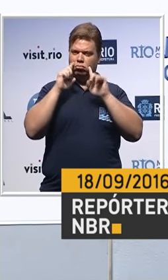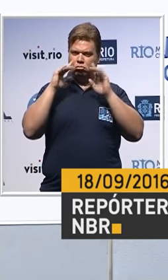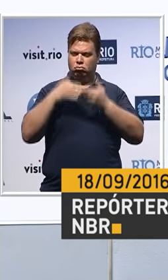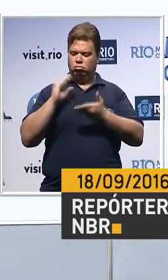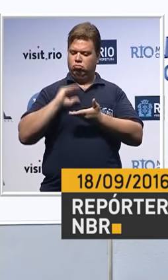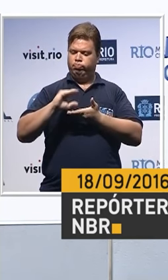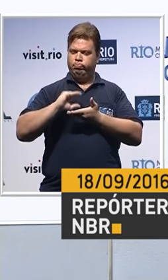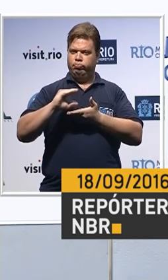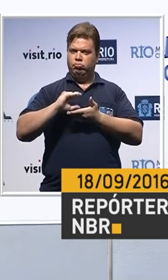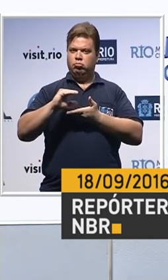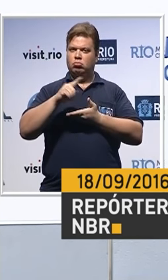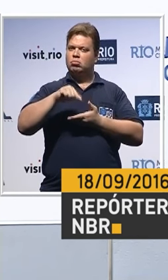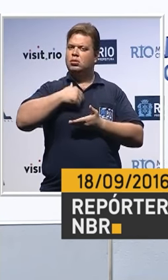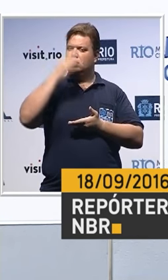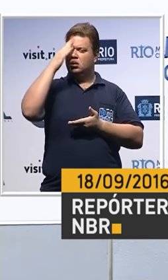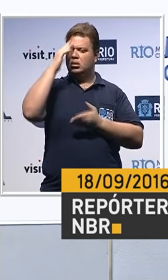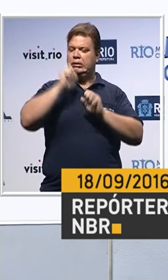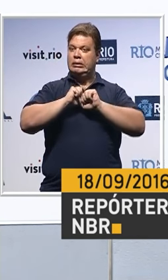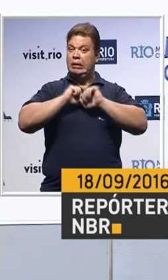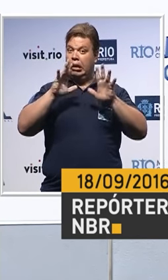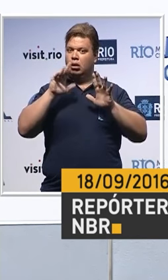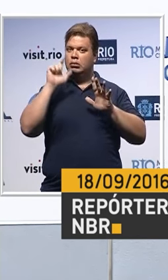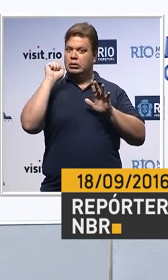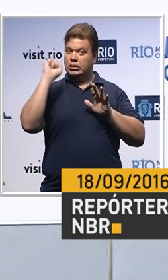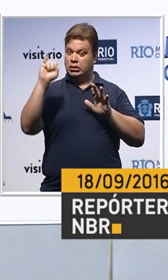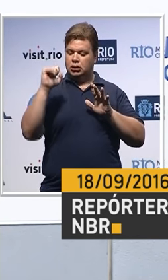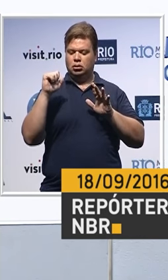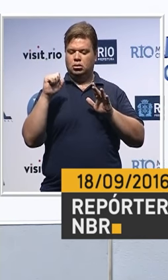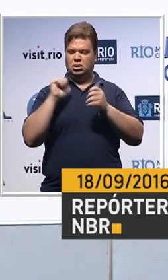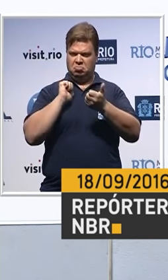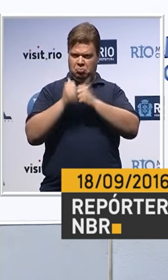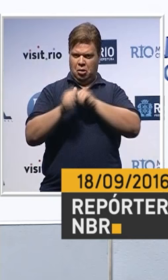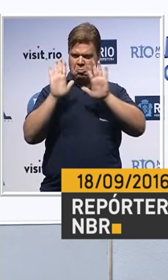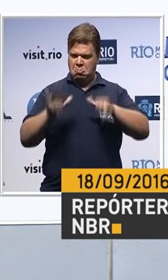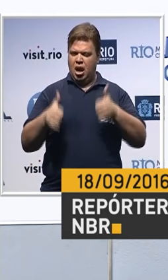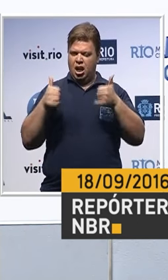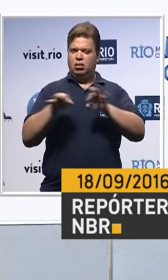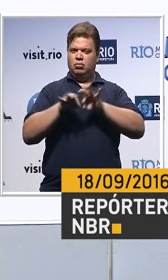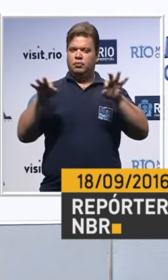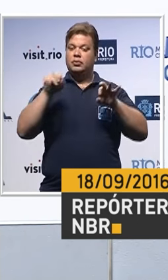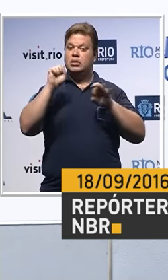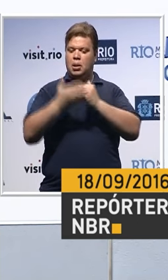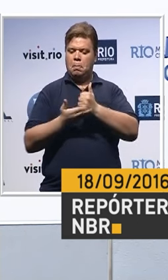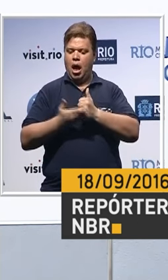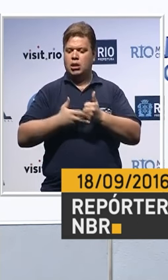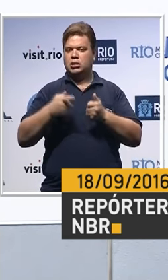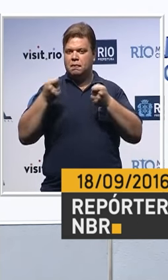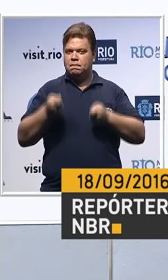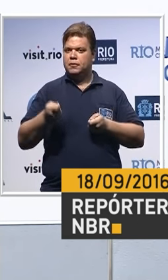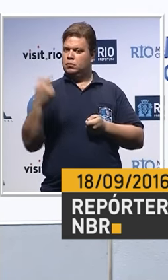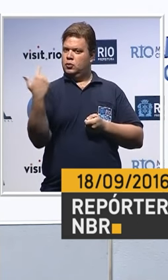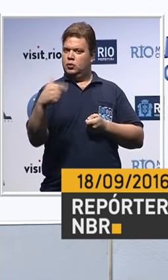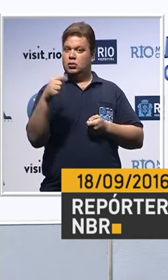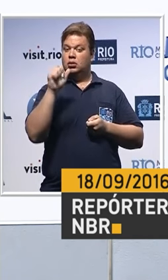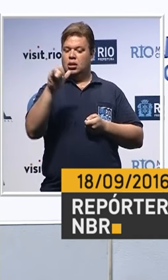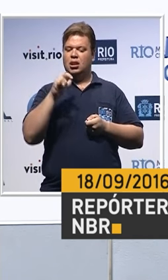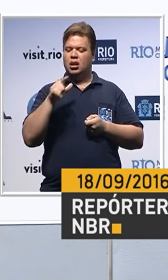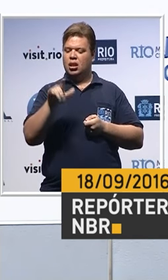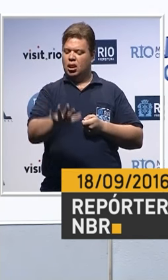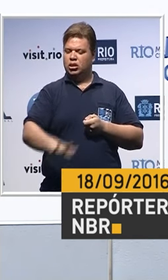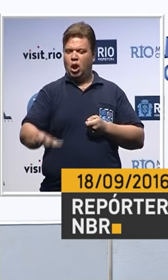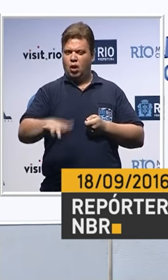não existe esporte de alto rendimento sem o esporte de base, sem uma base forte, sem uma porta de